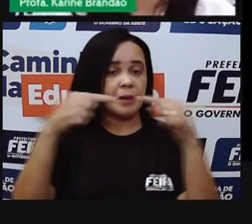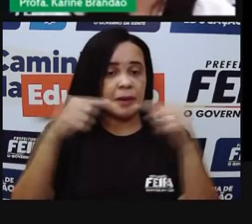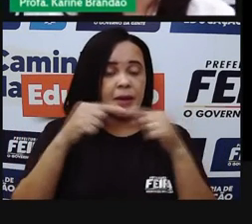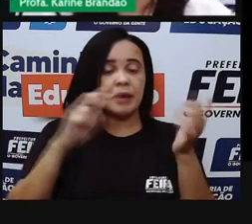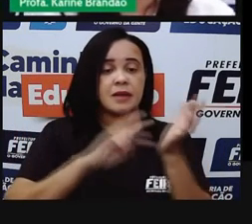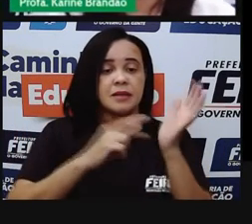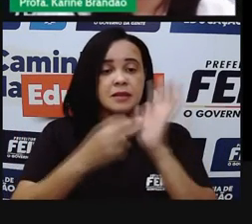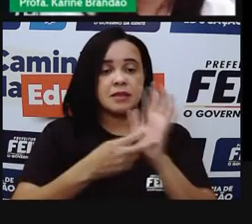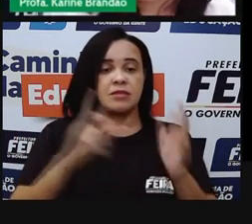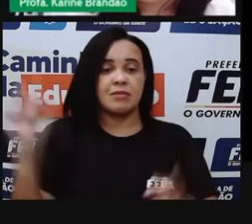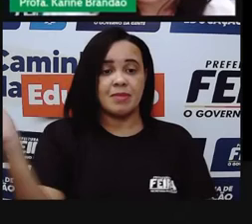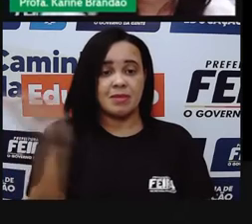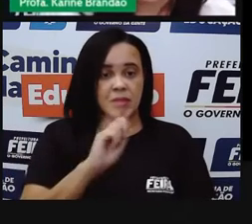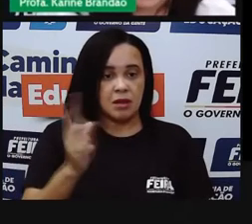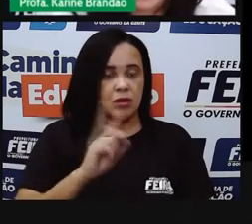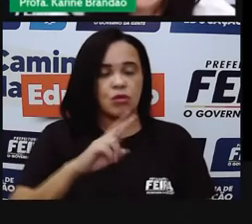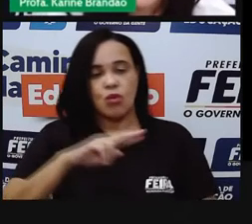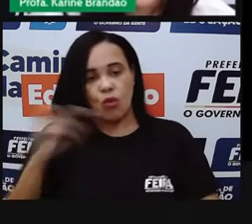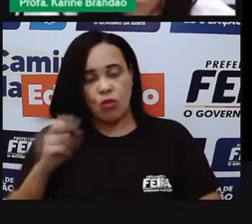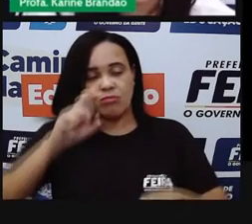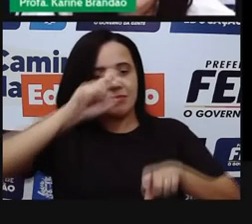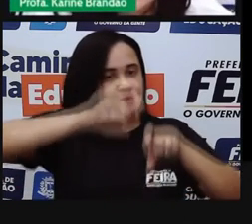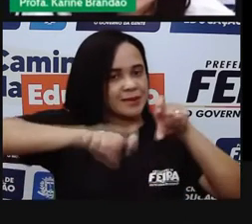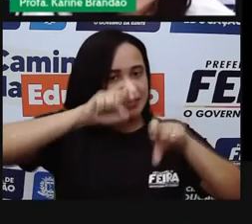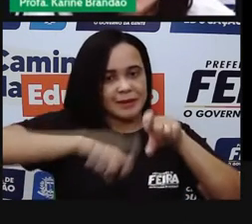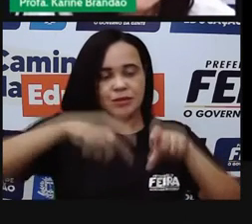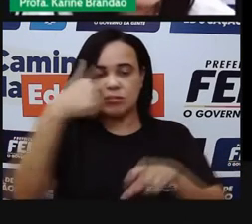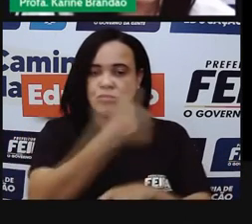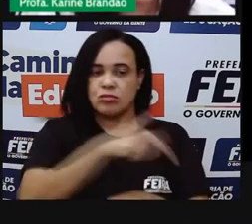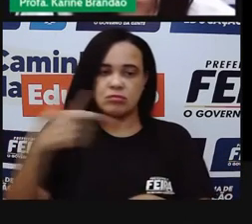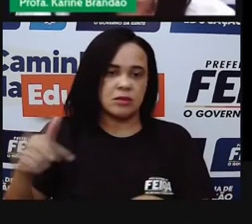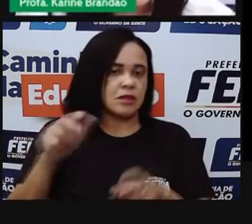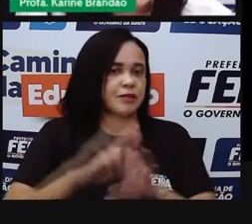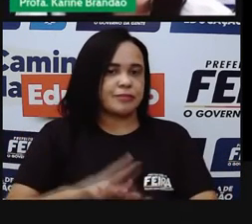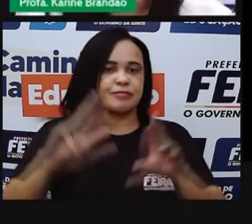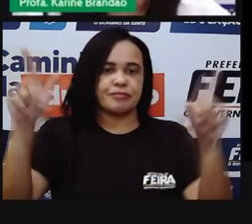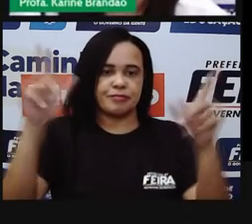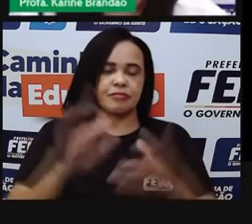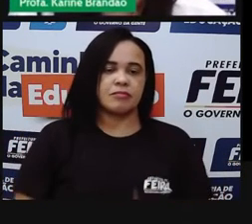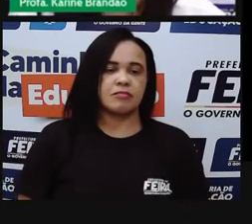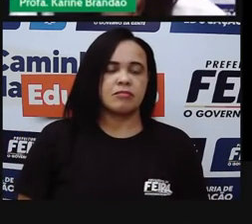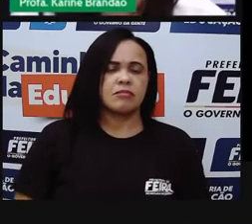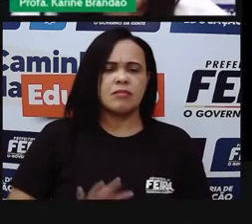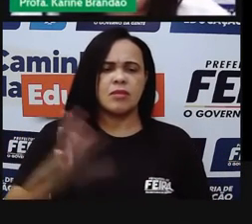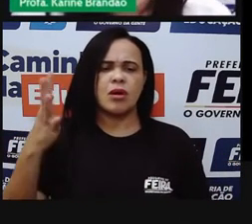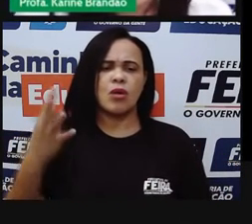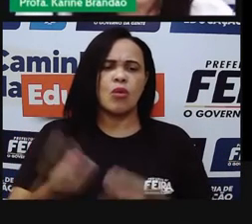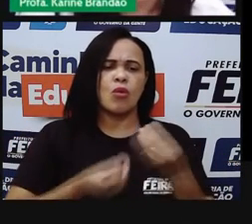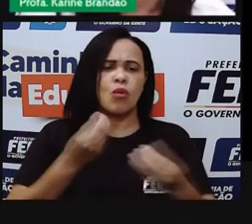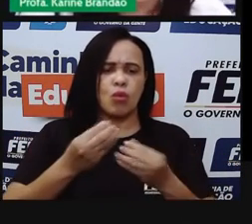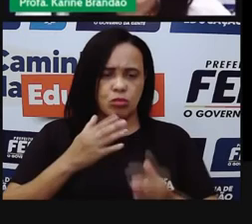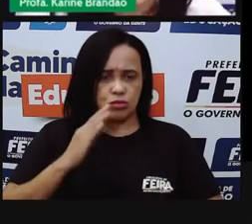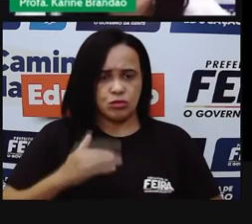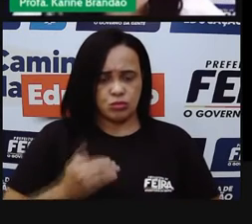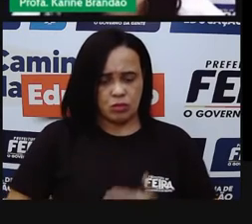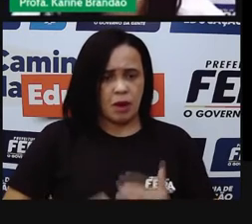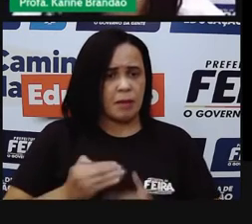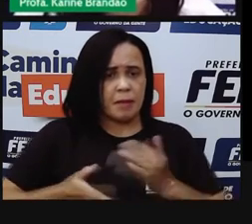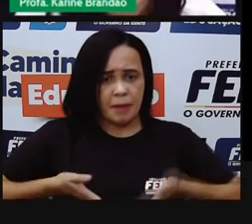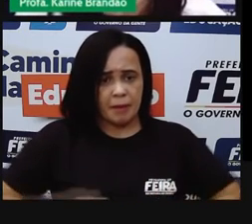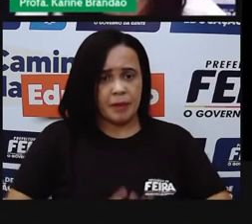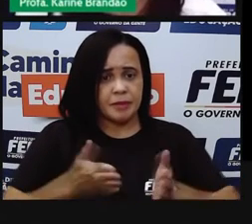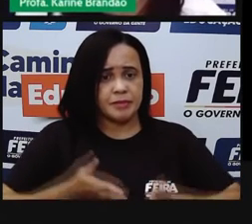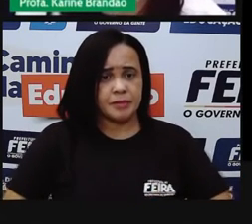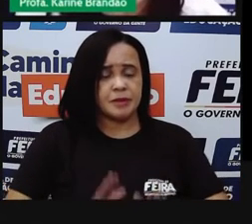sem gametas, sem sexo, ok? Sexos diferentes. E aí, o que que acontece nesse tipo de reprodução? Olha aqui,